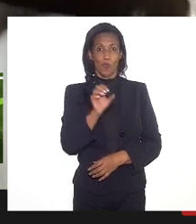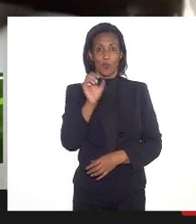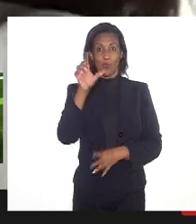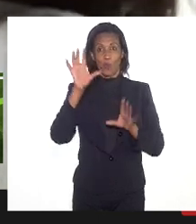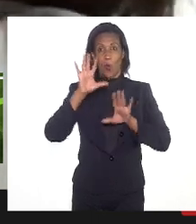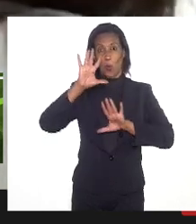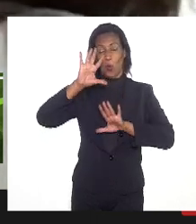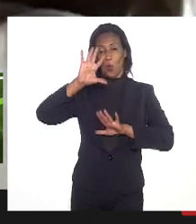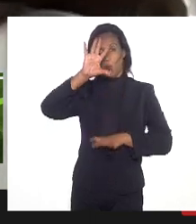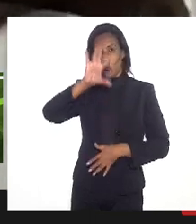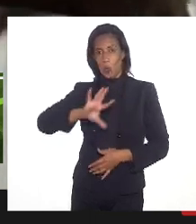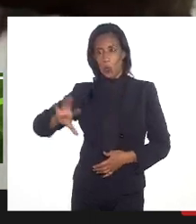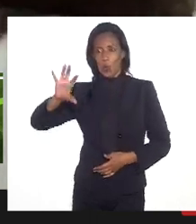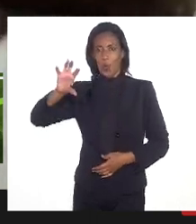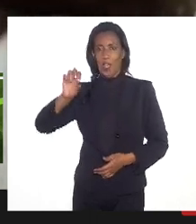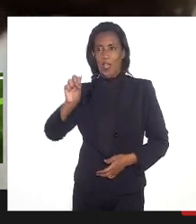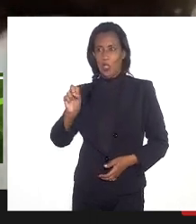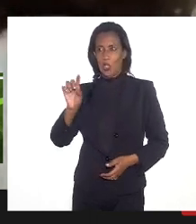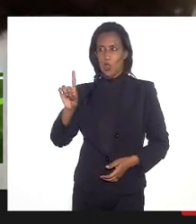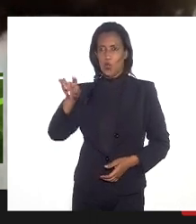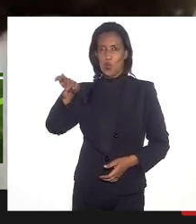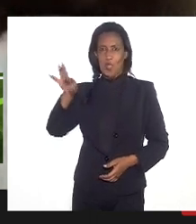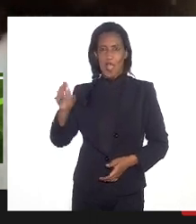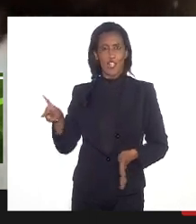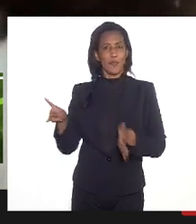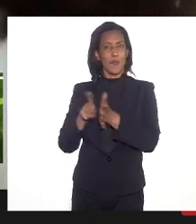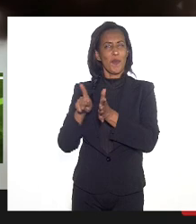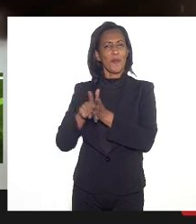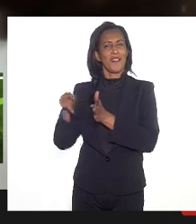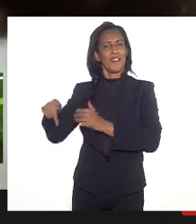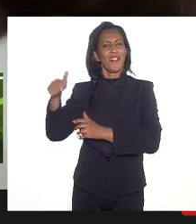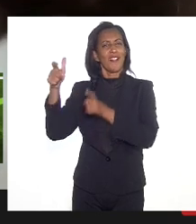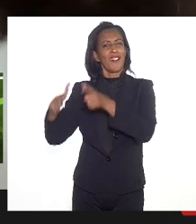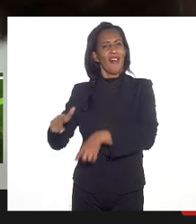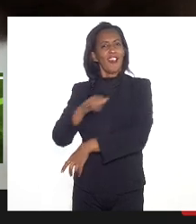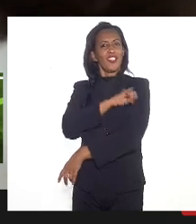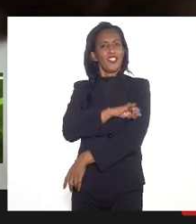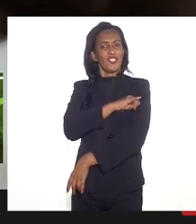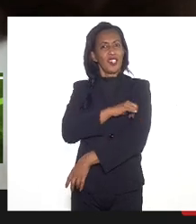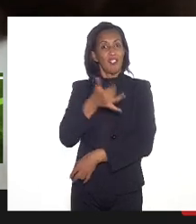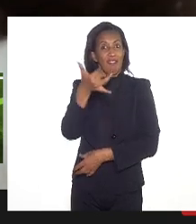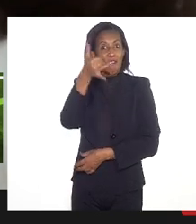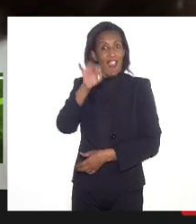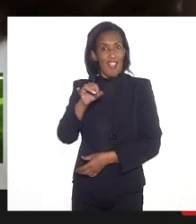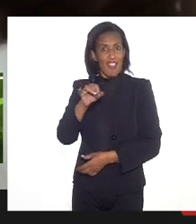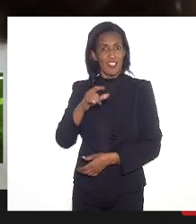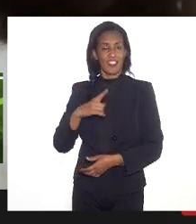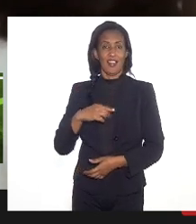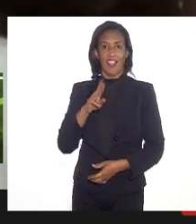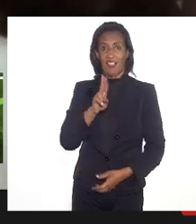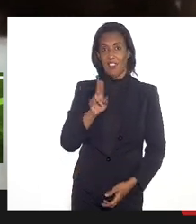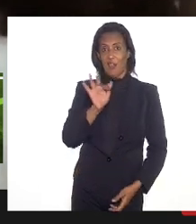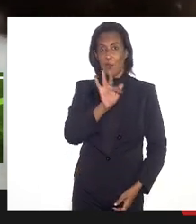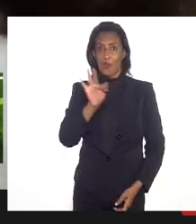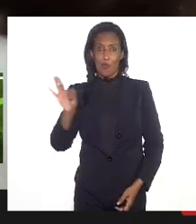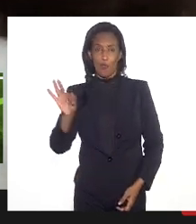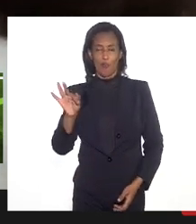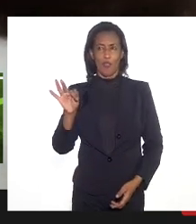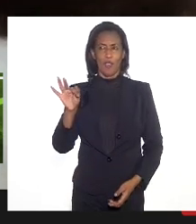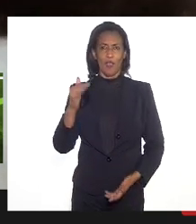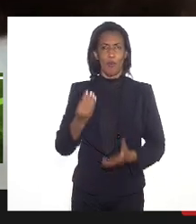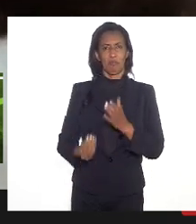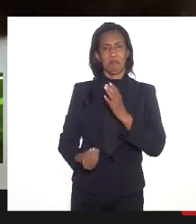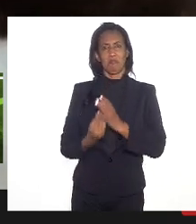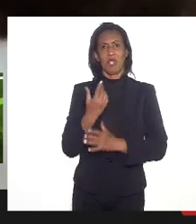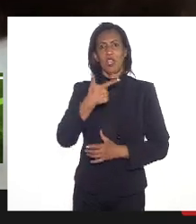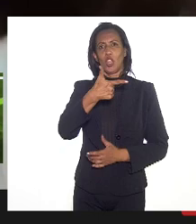Dessas comunidades, 10 estão no estado do Rio de Janeiro. Né, coordeno na UF, desde 2008, o